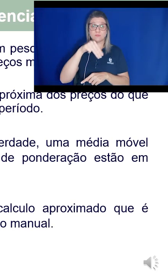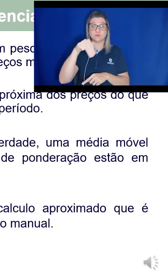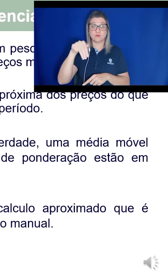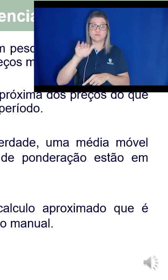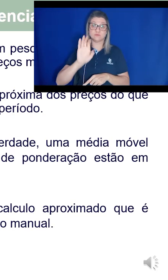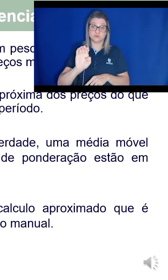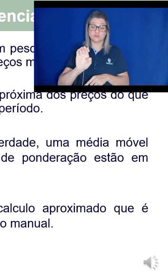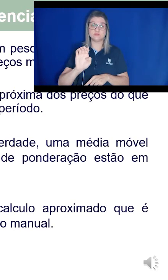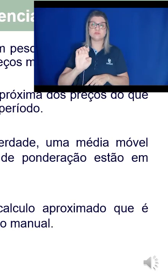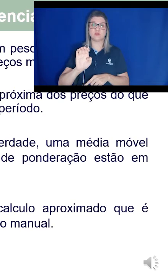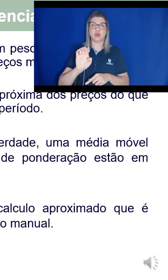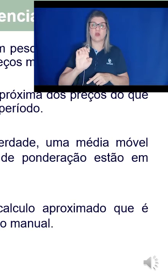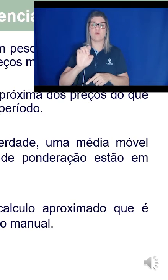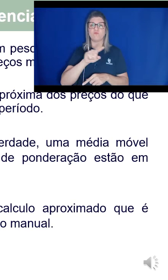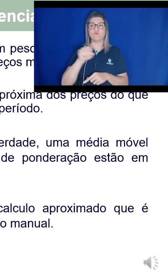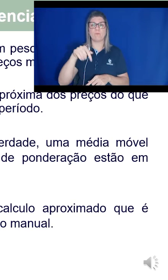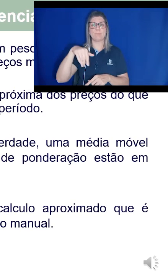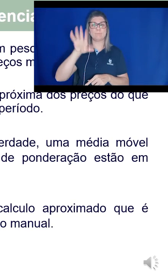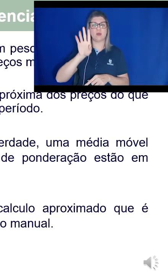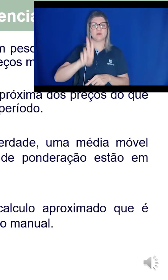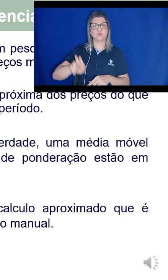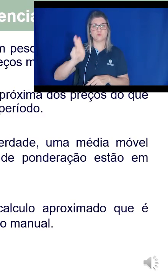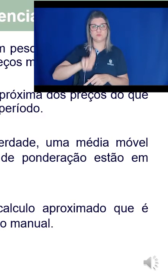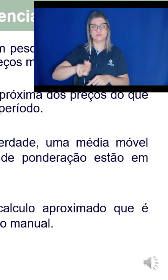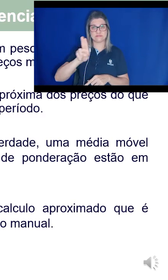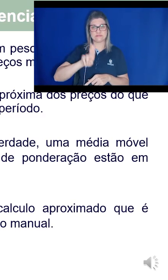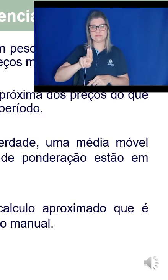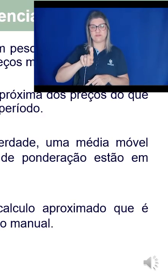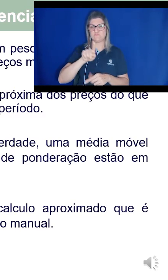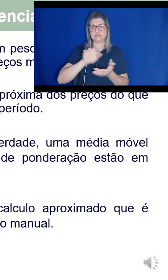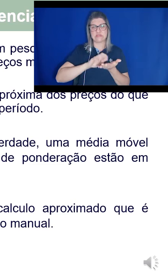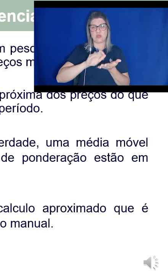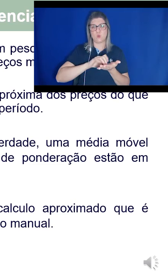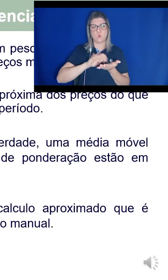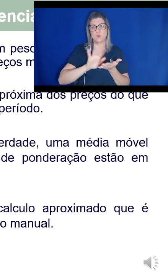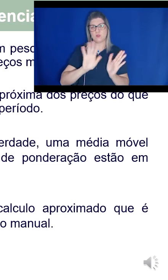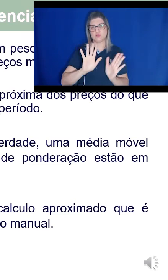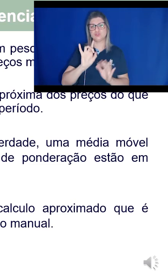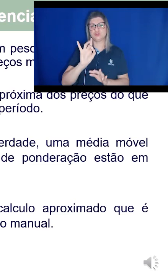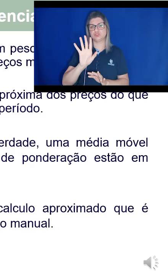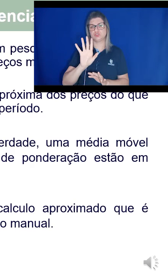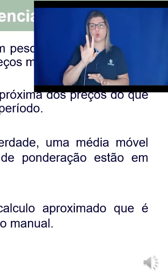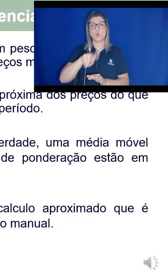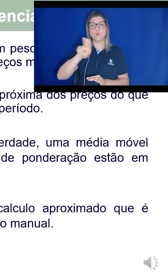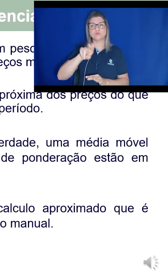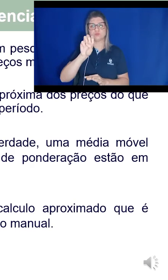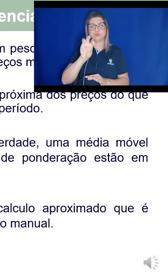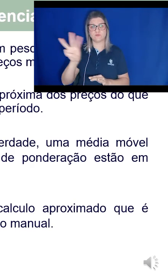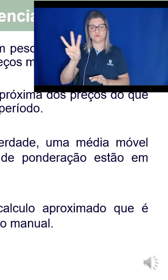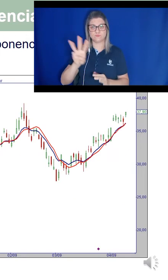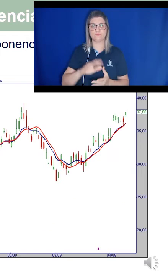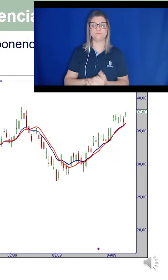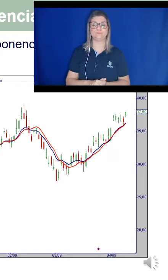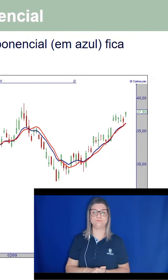vocês vão fazer, muito mais aplicar e ver ela, do que calcular, isso não me preocupa.